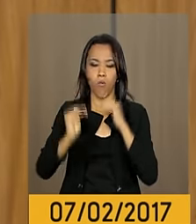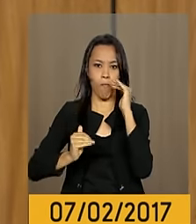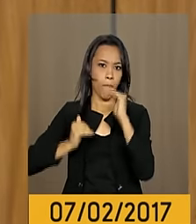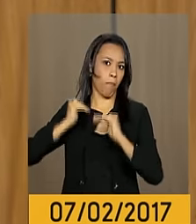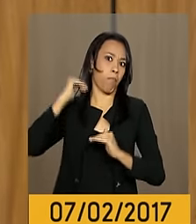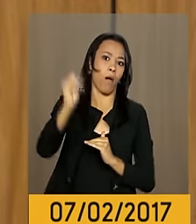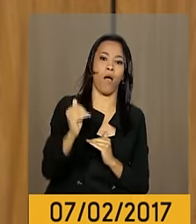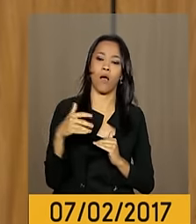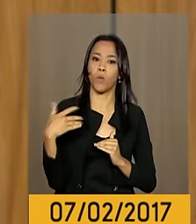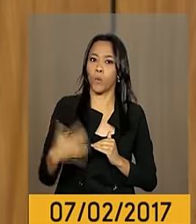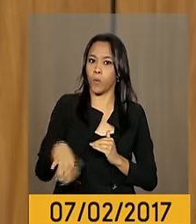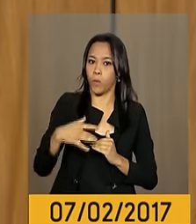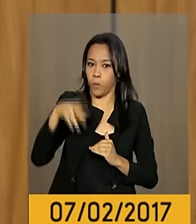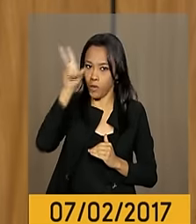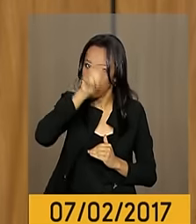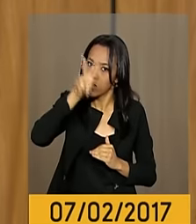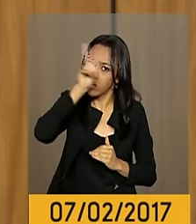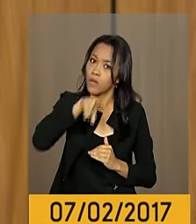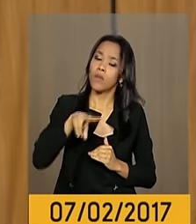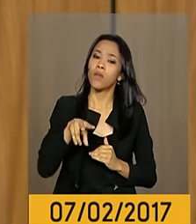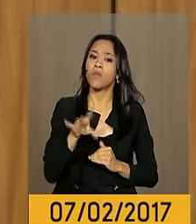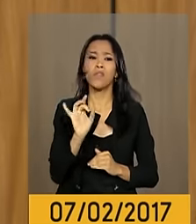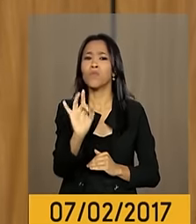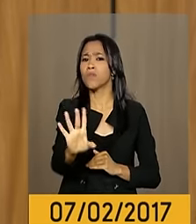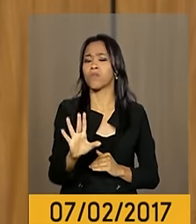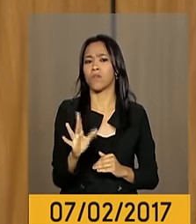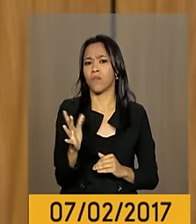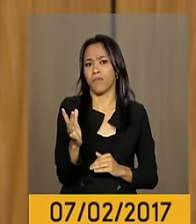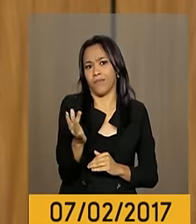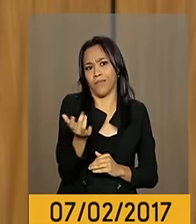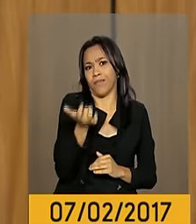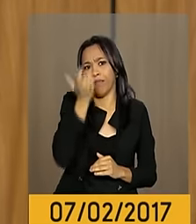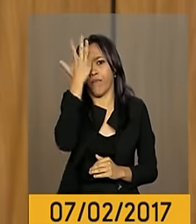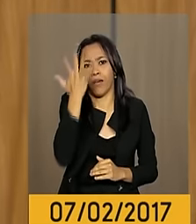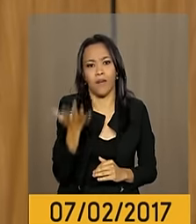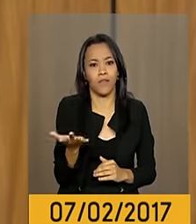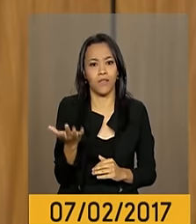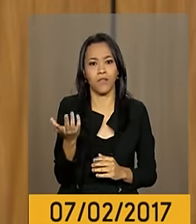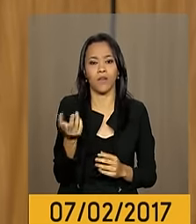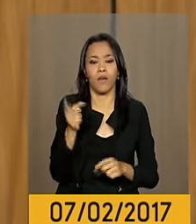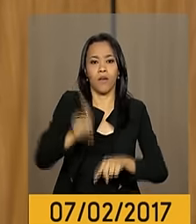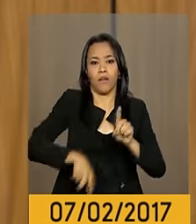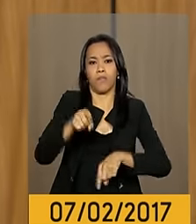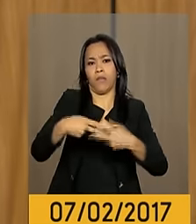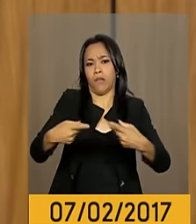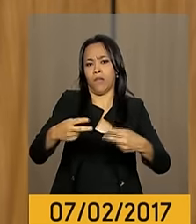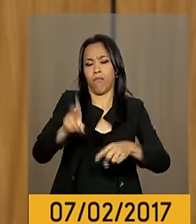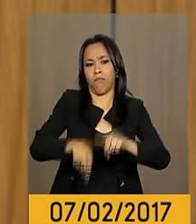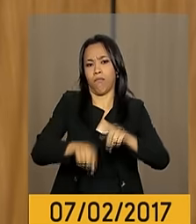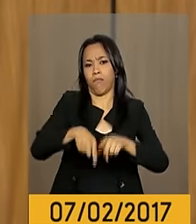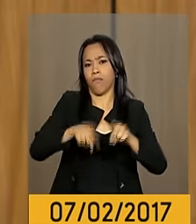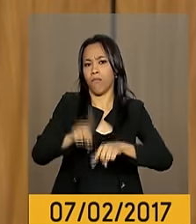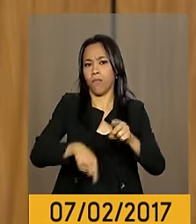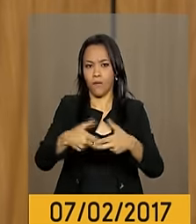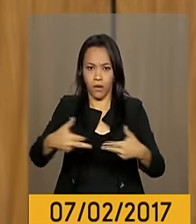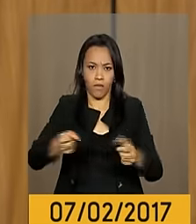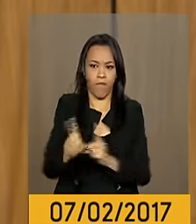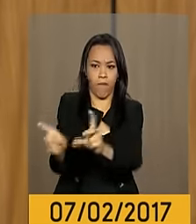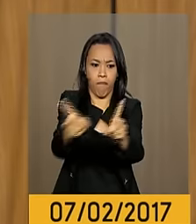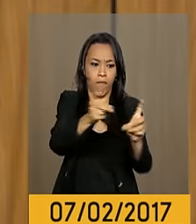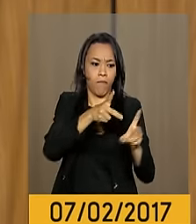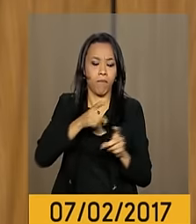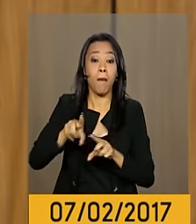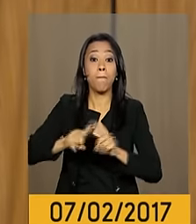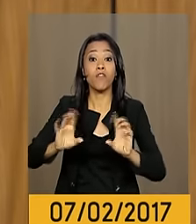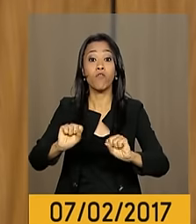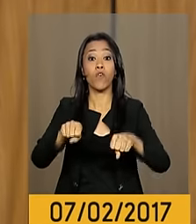histórico que não só facilitará a livre circulação mas também fortalecerá a